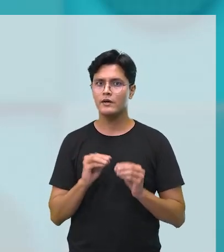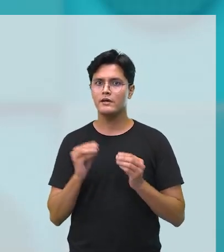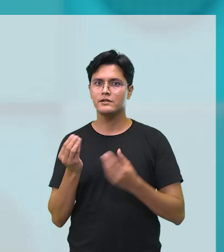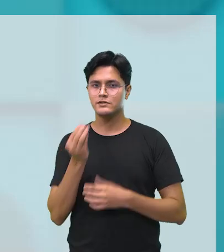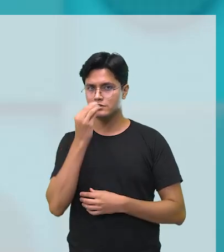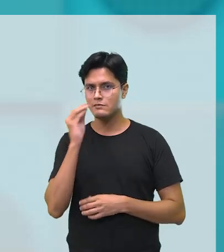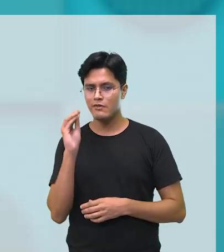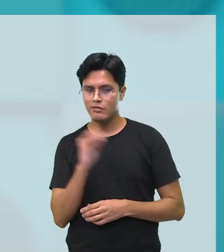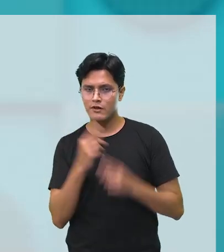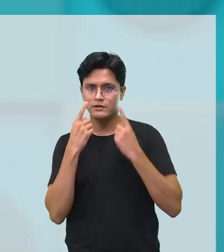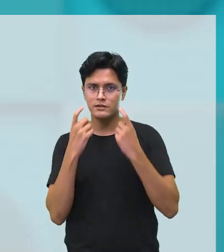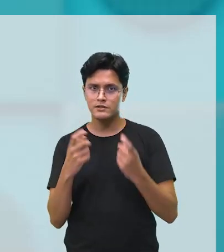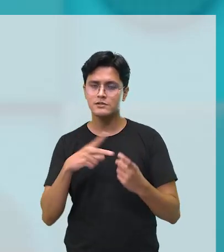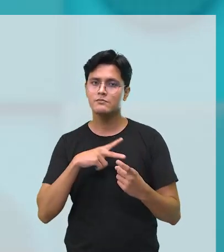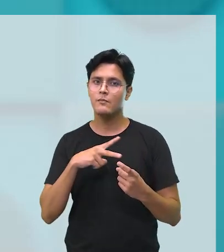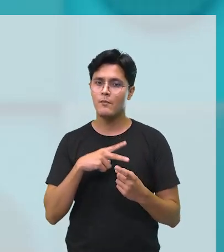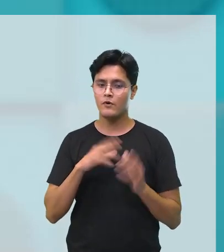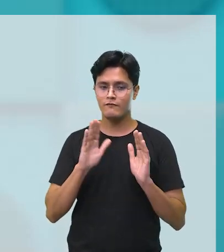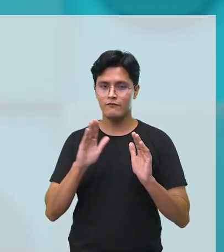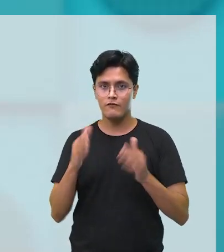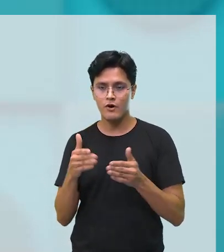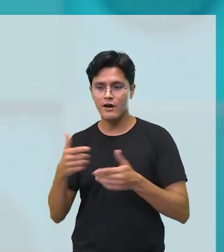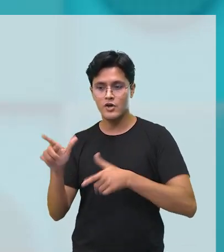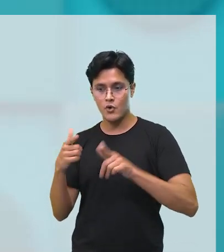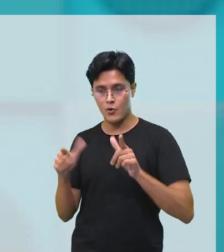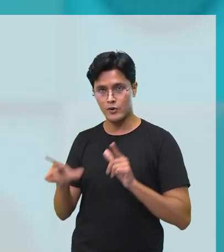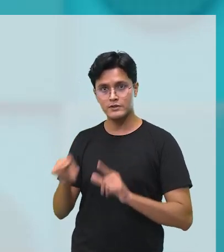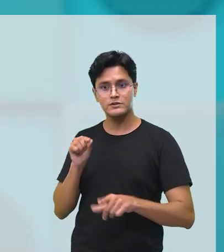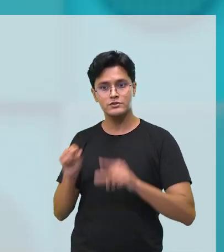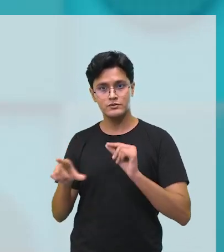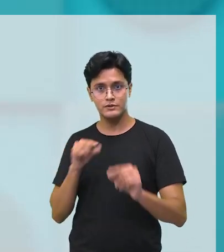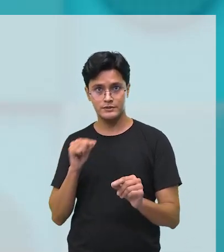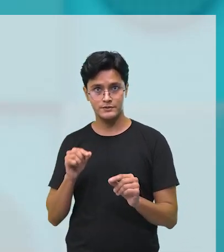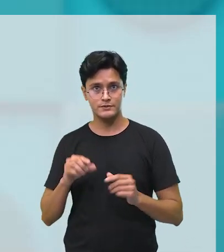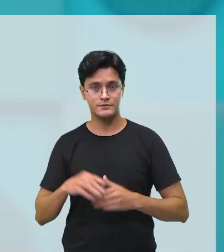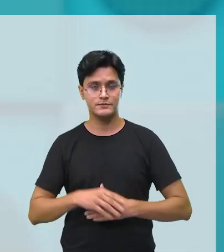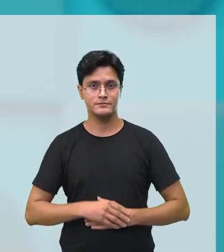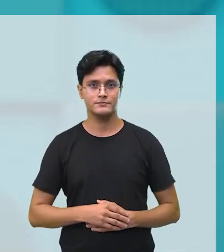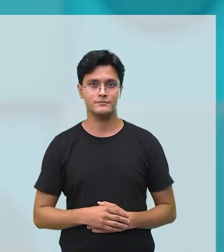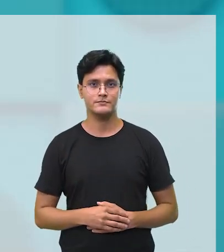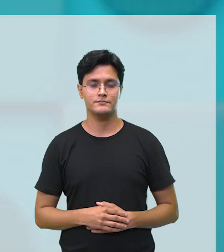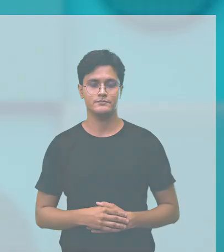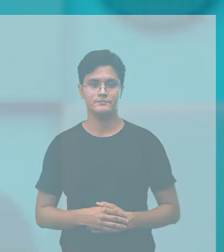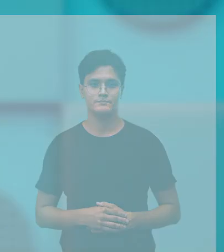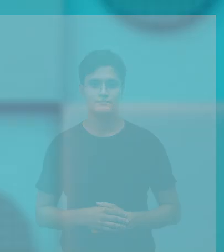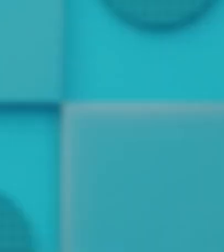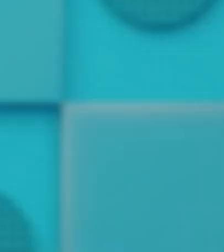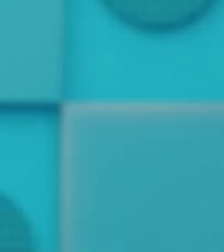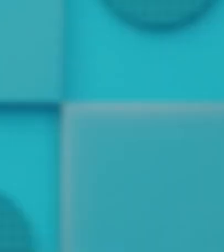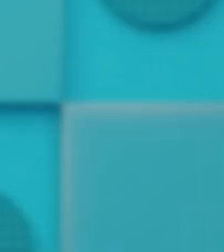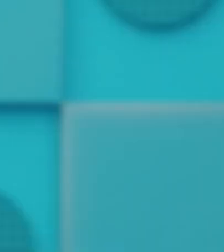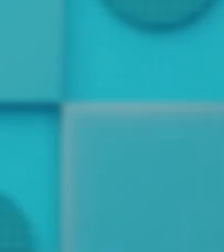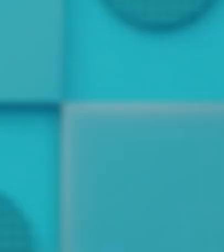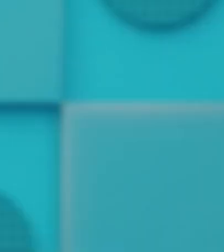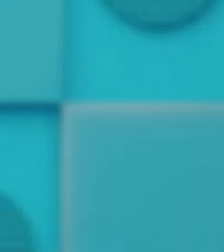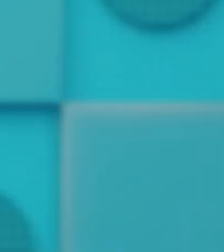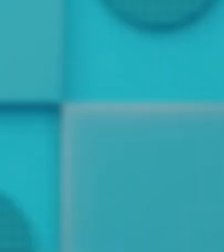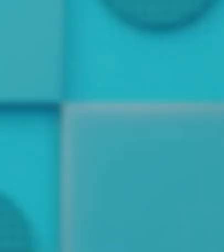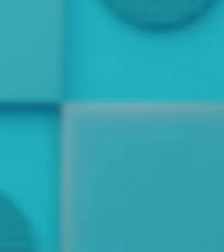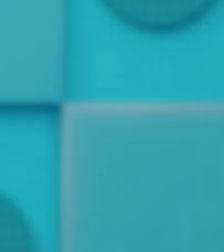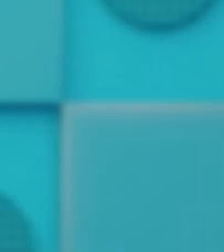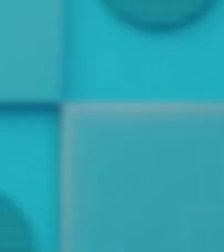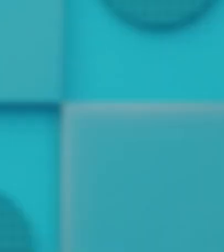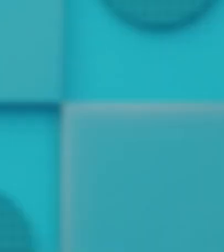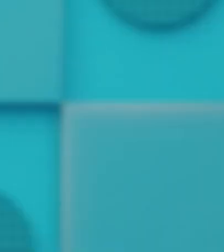foco? E aí já passa para uma vida adulta, né? Agora é o lírico ali já mostrando